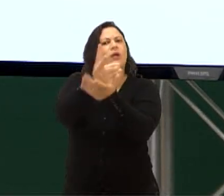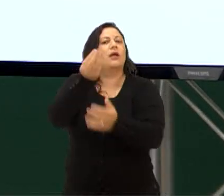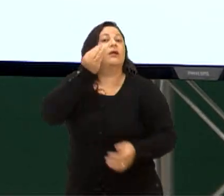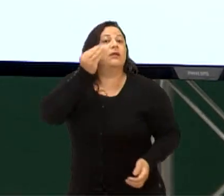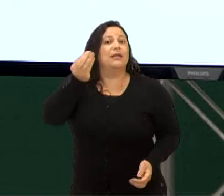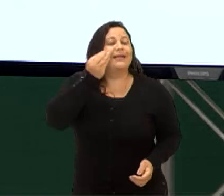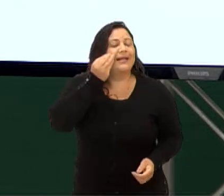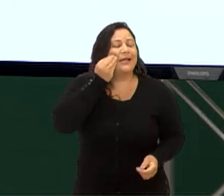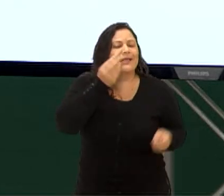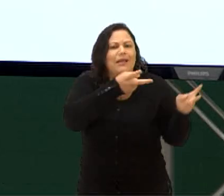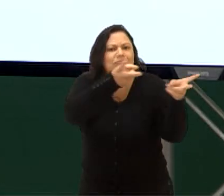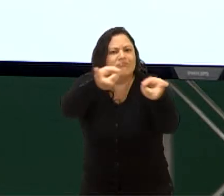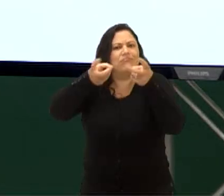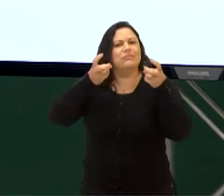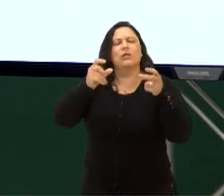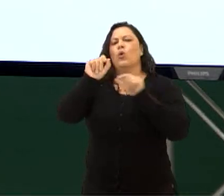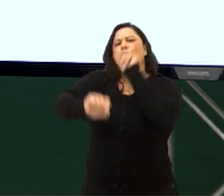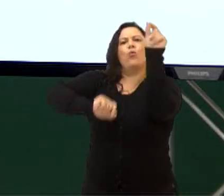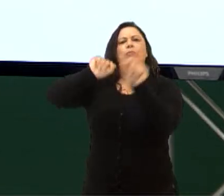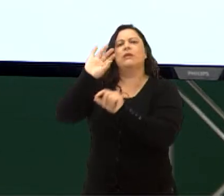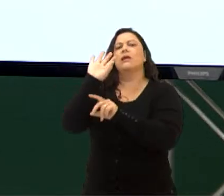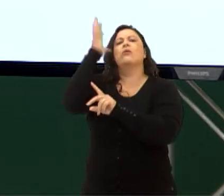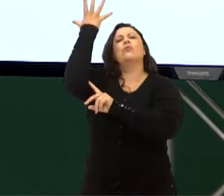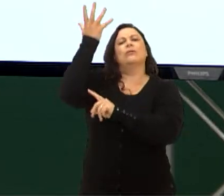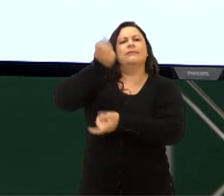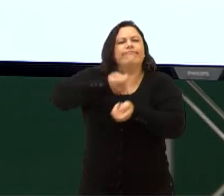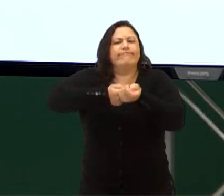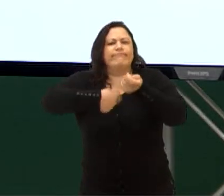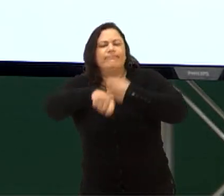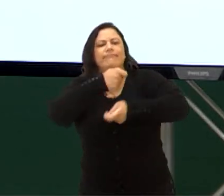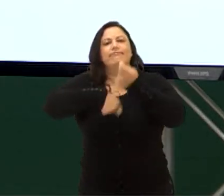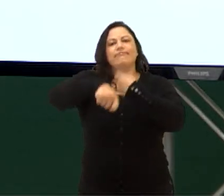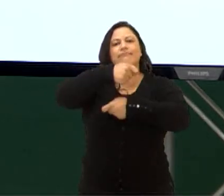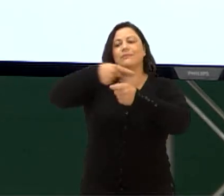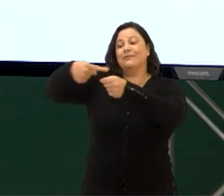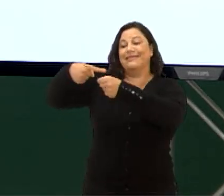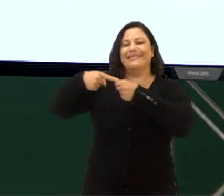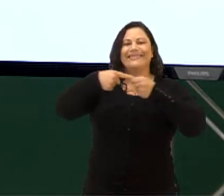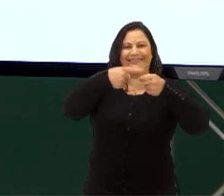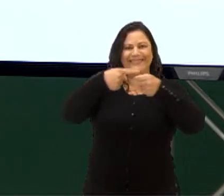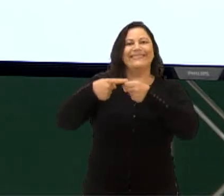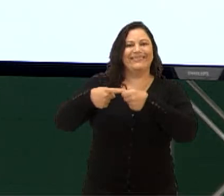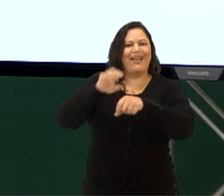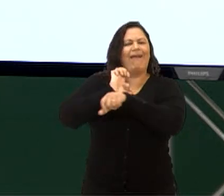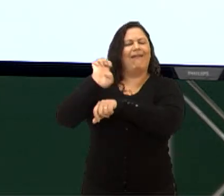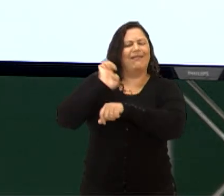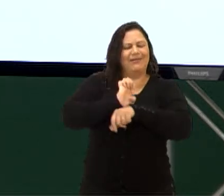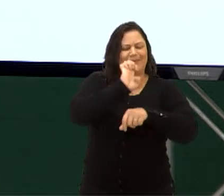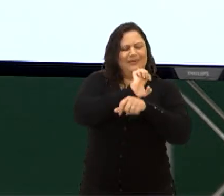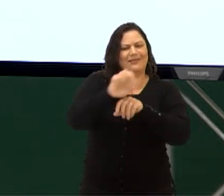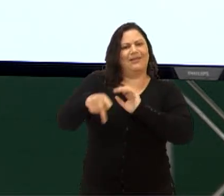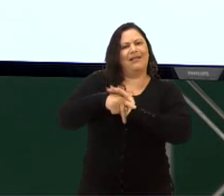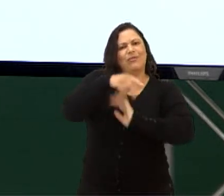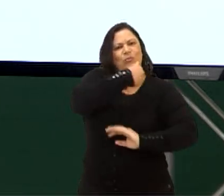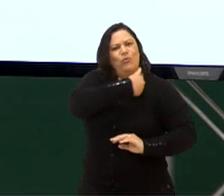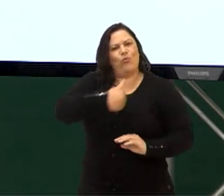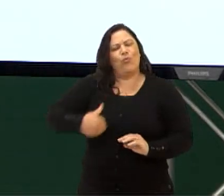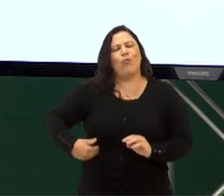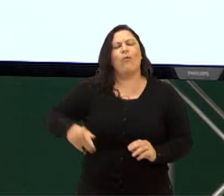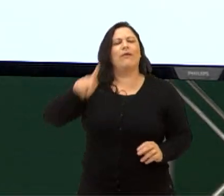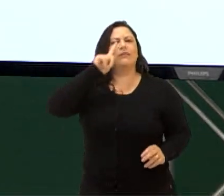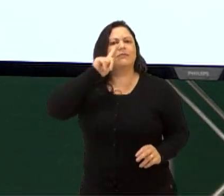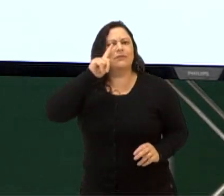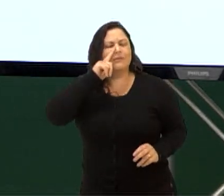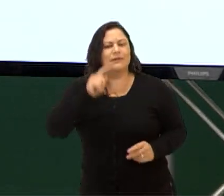pouquinho como que acontecia a administração aí de algumas cidades, estados gregas, e a visão de dois